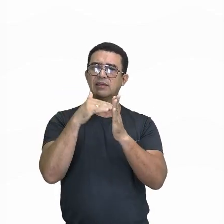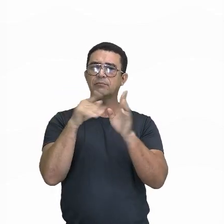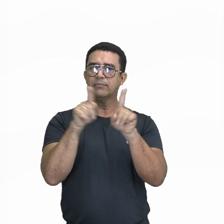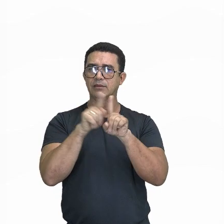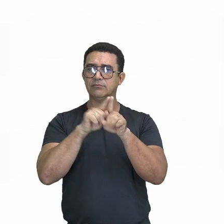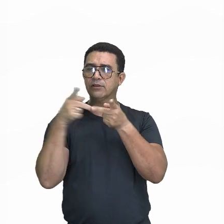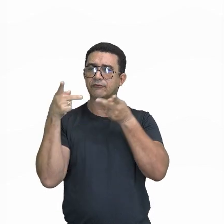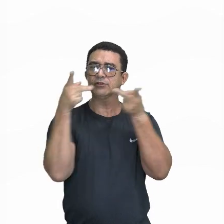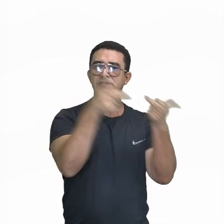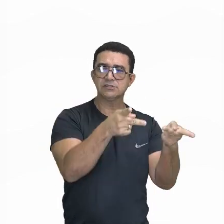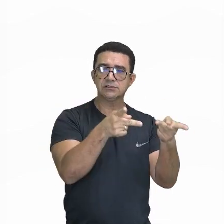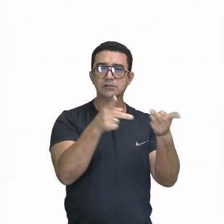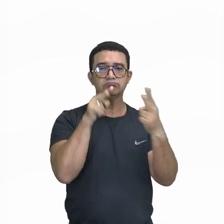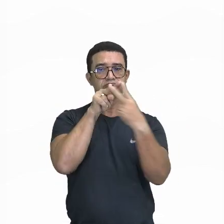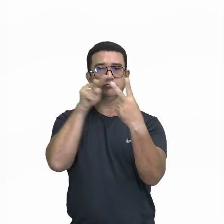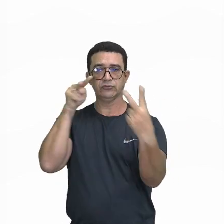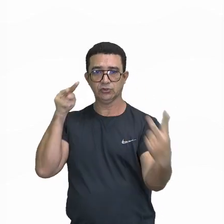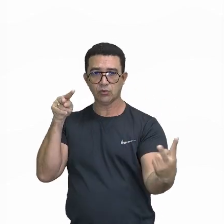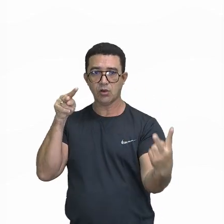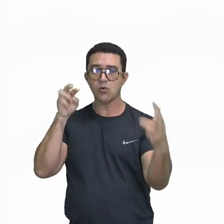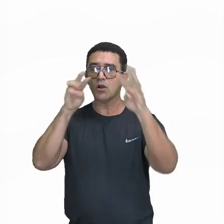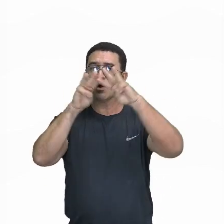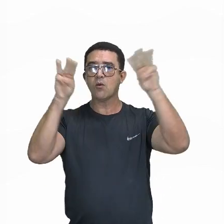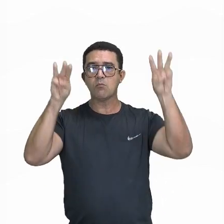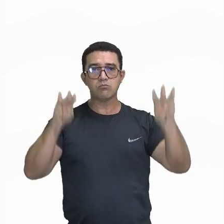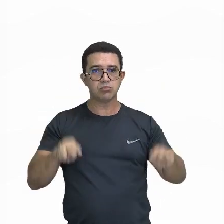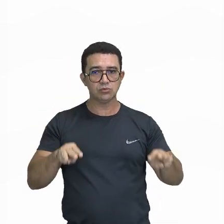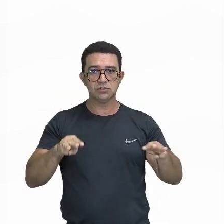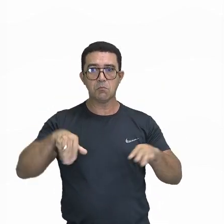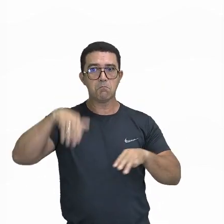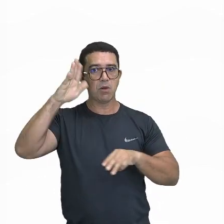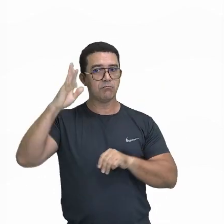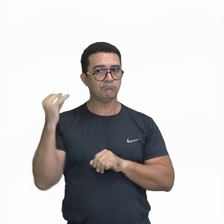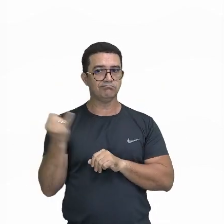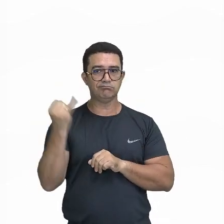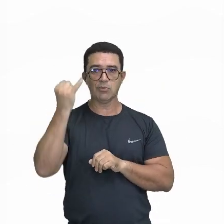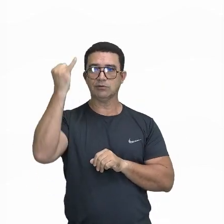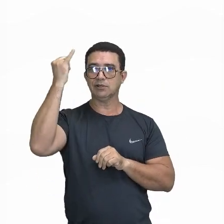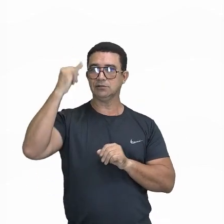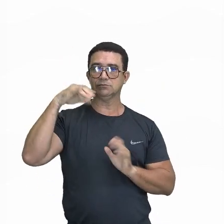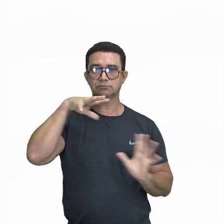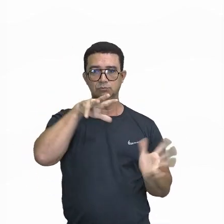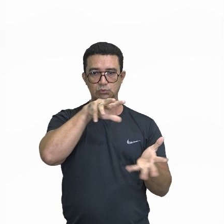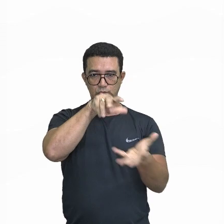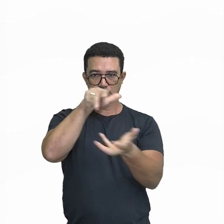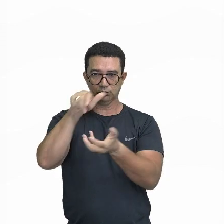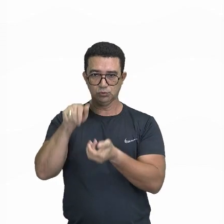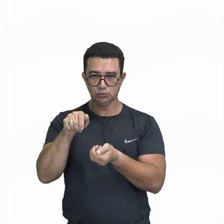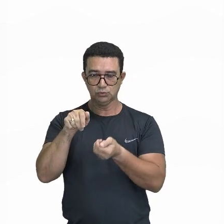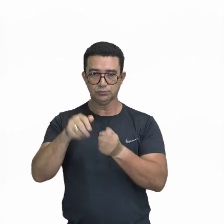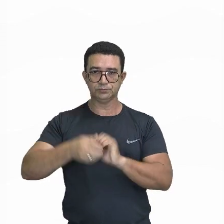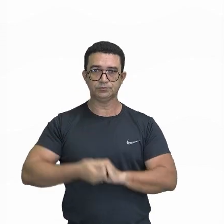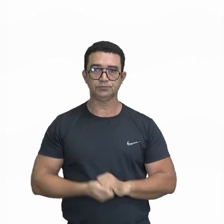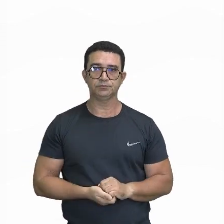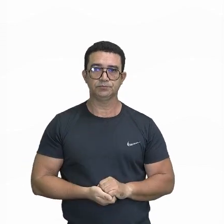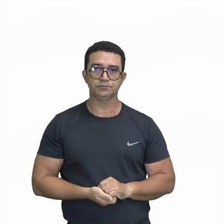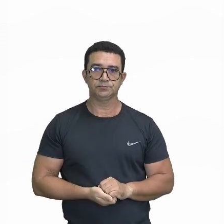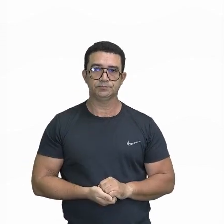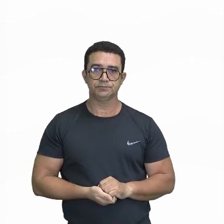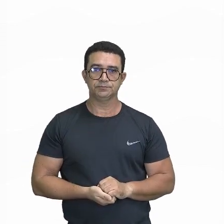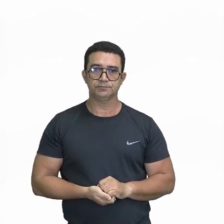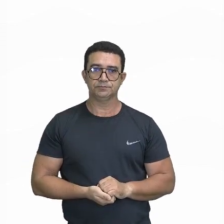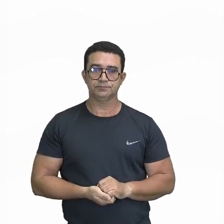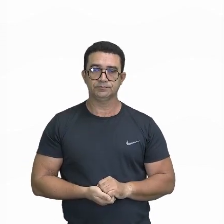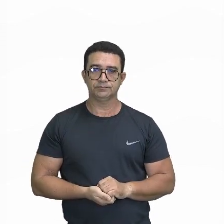visitas virtuais aos museus mais importantes do mundo. Olha só